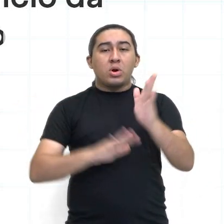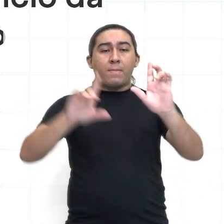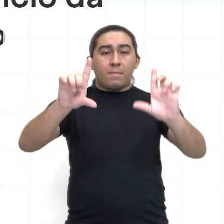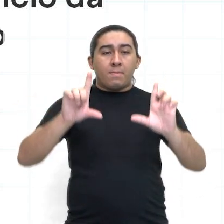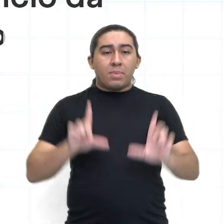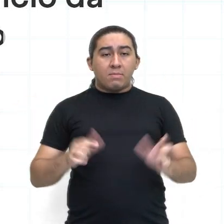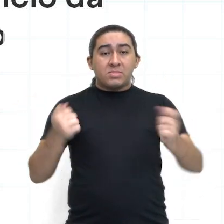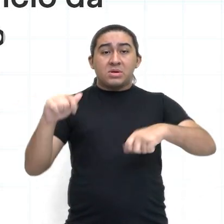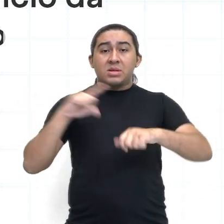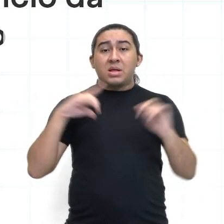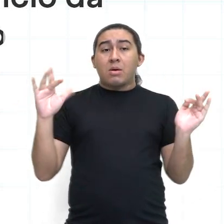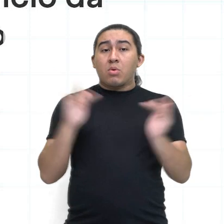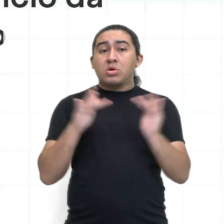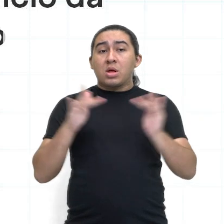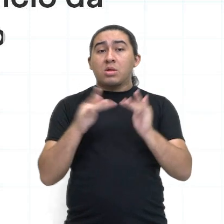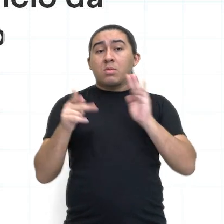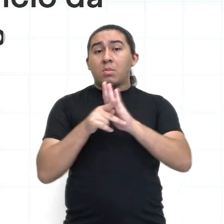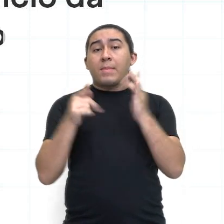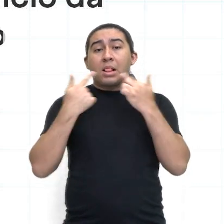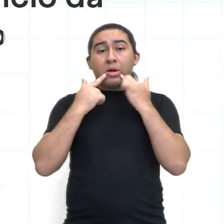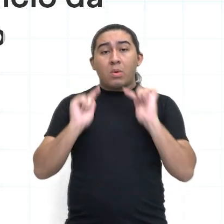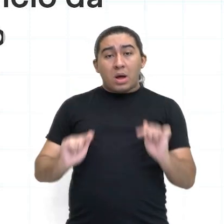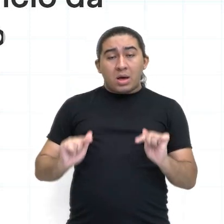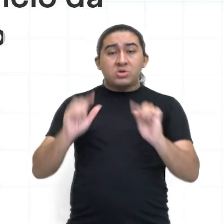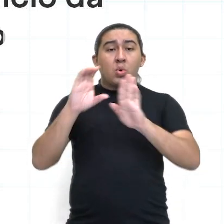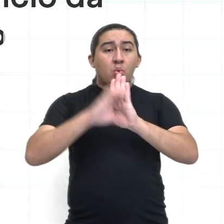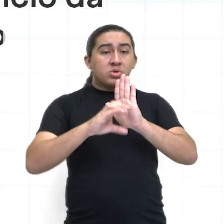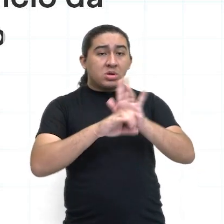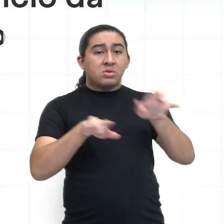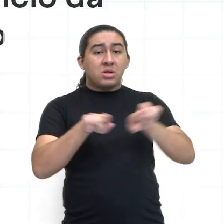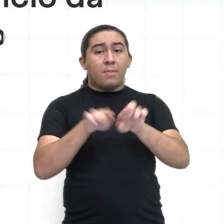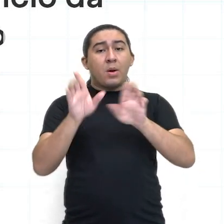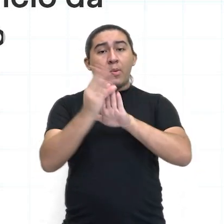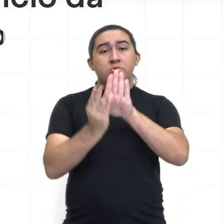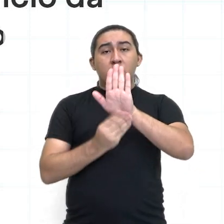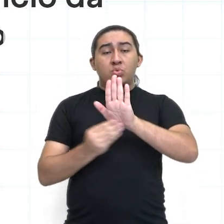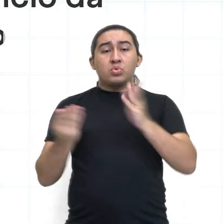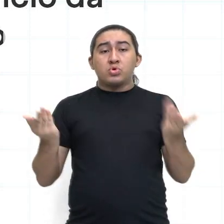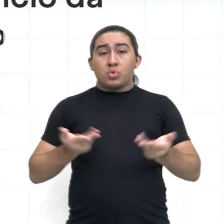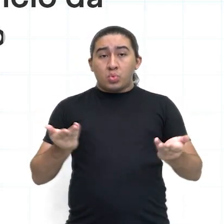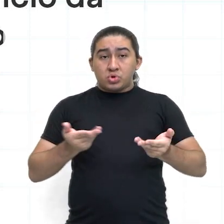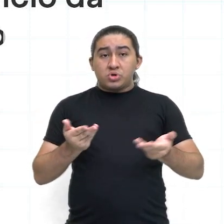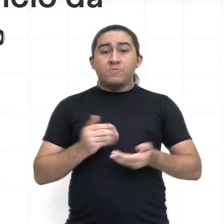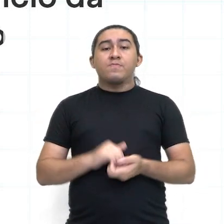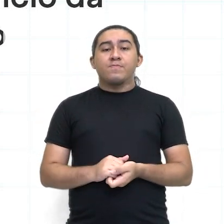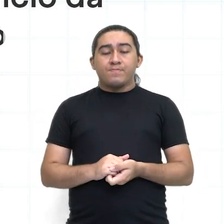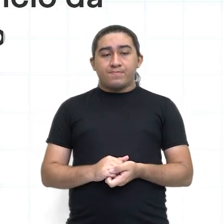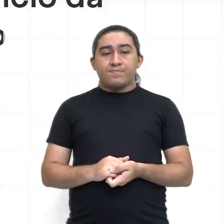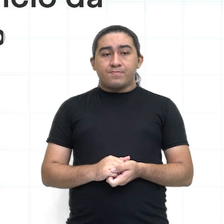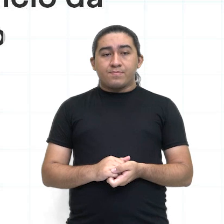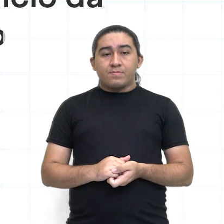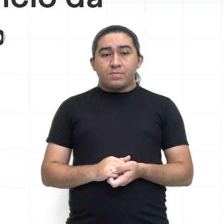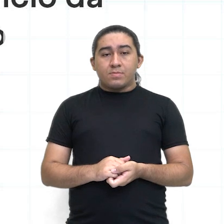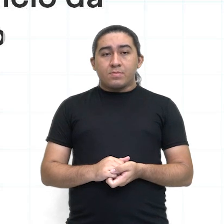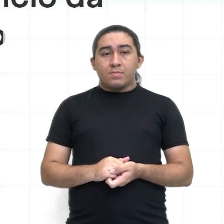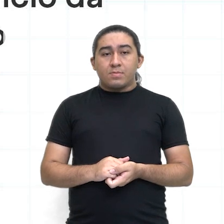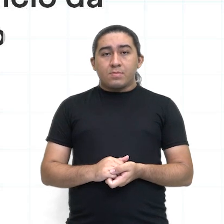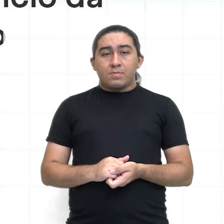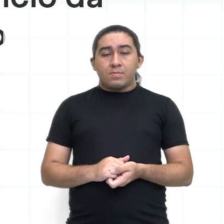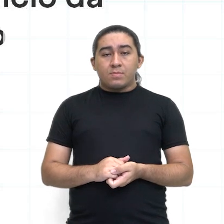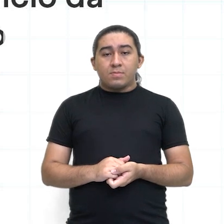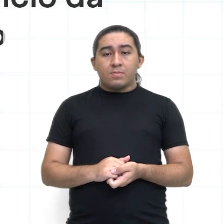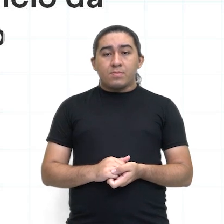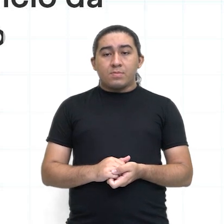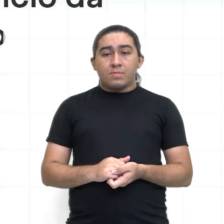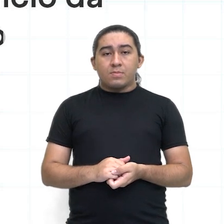estar conectada a linguagens, conceitos e conteúdos da atualidade. Então, para